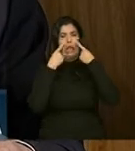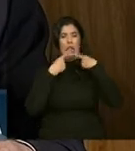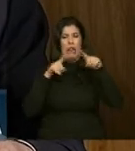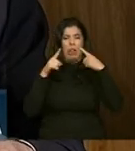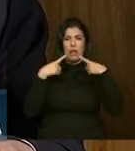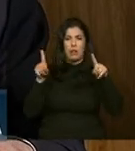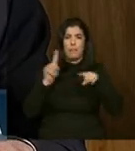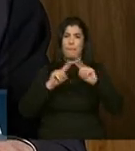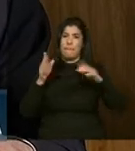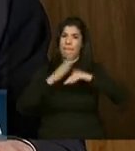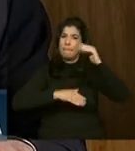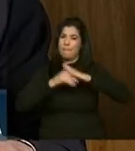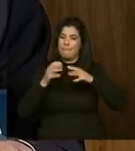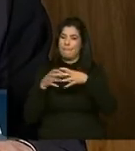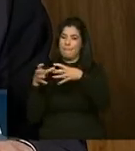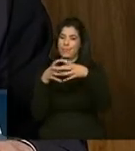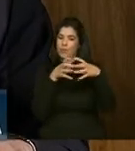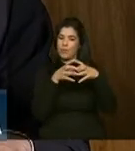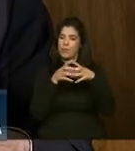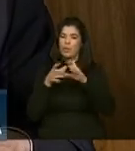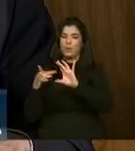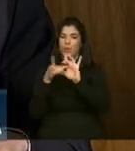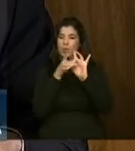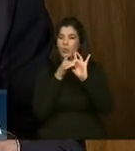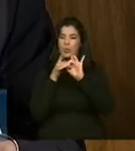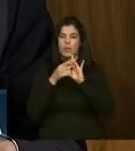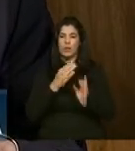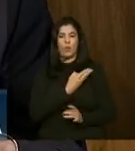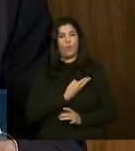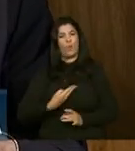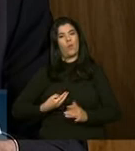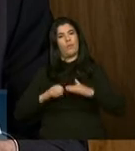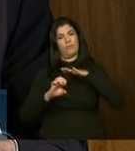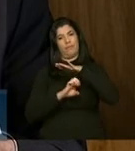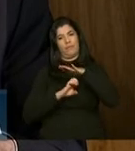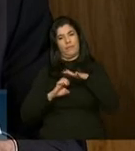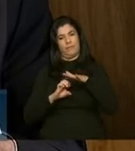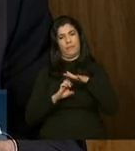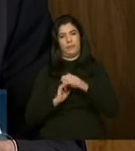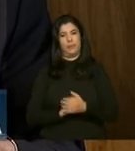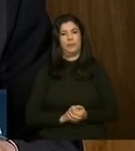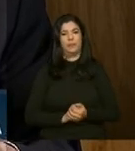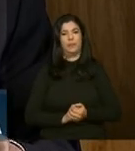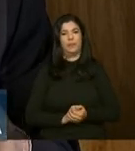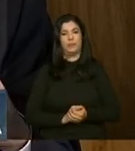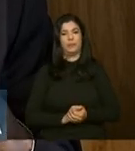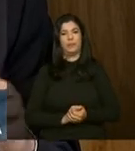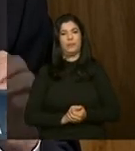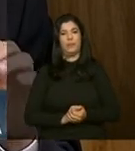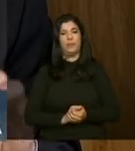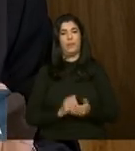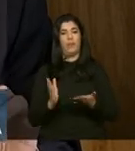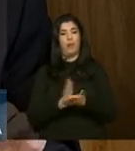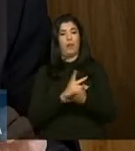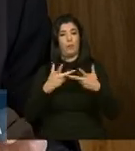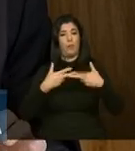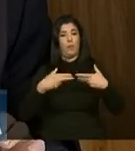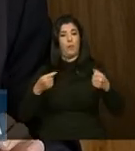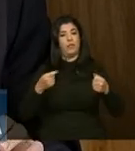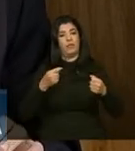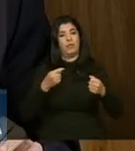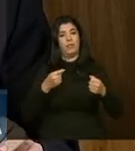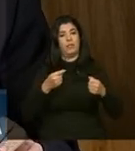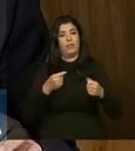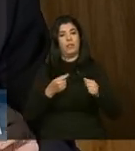ação conjunta, governo e setor empresarial. Um aspecto importante